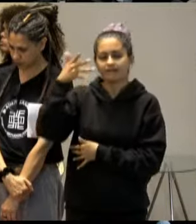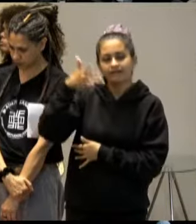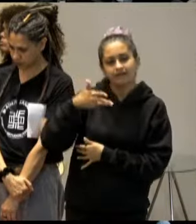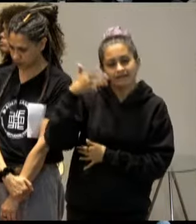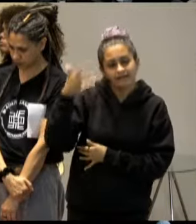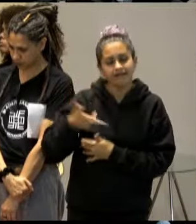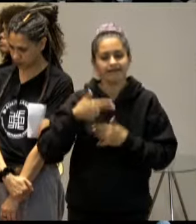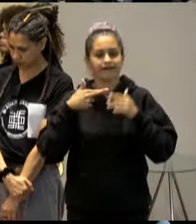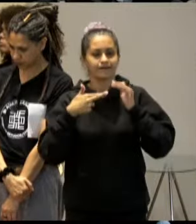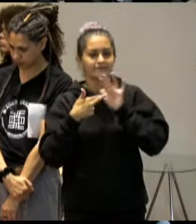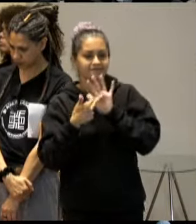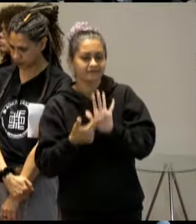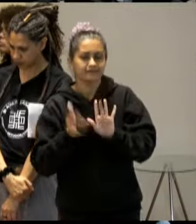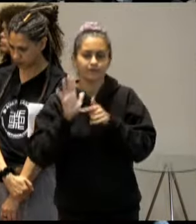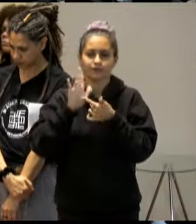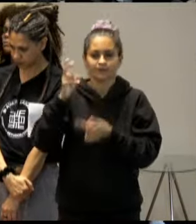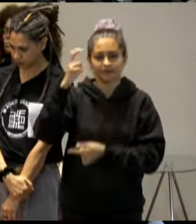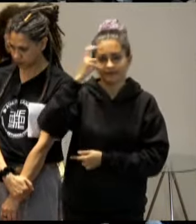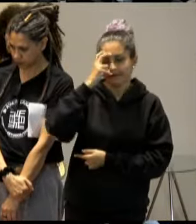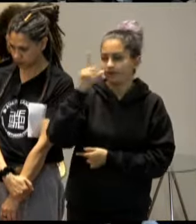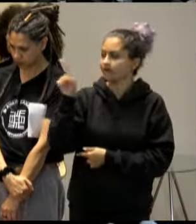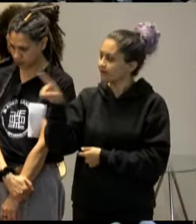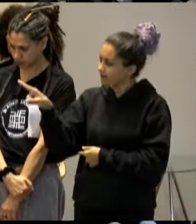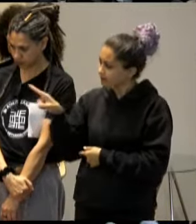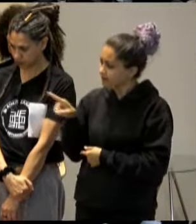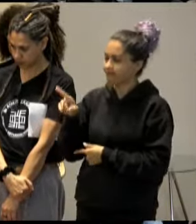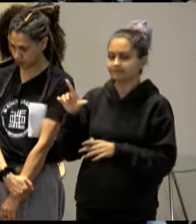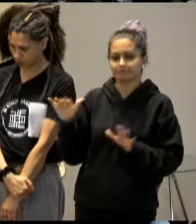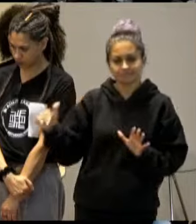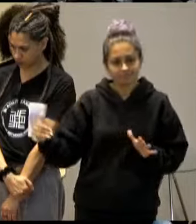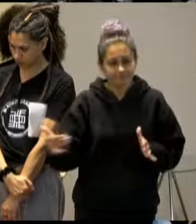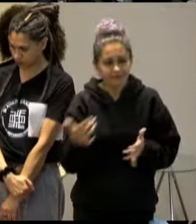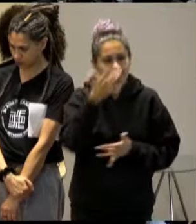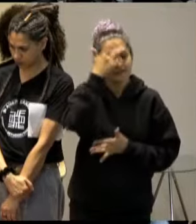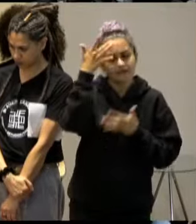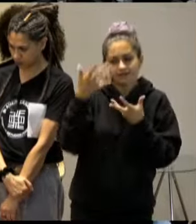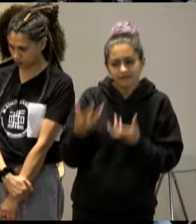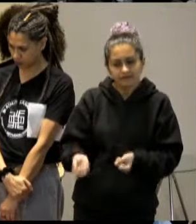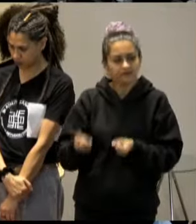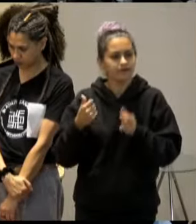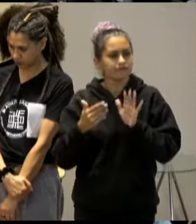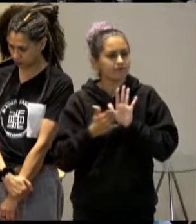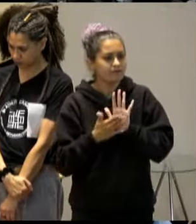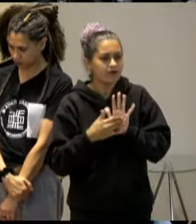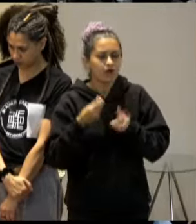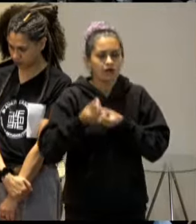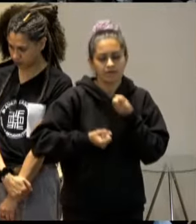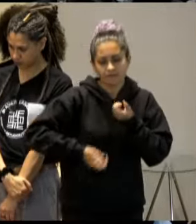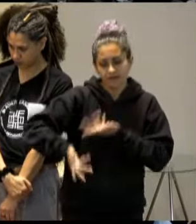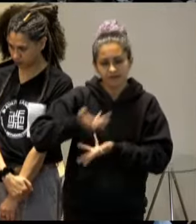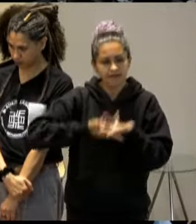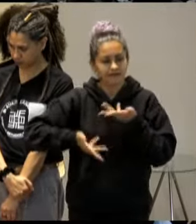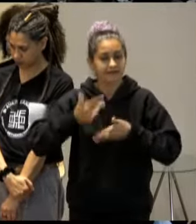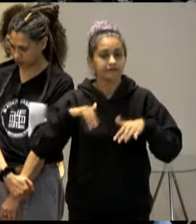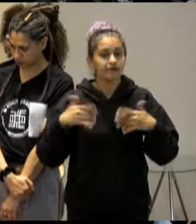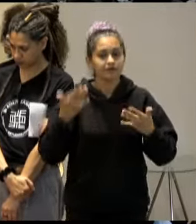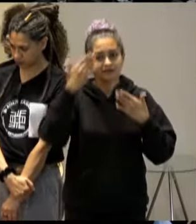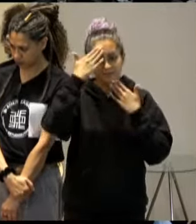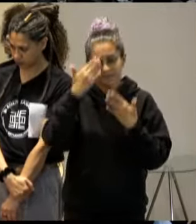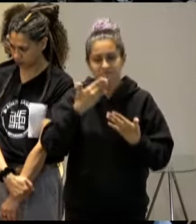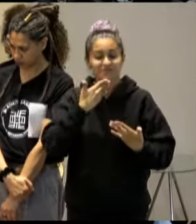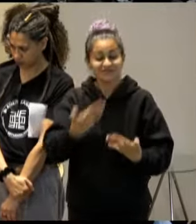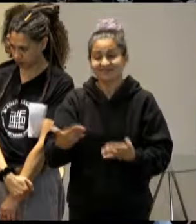cada apresentação cultural. Foi esse grupo aqui que acolheu as pessoas, que fizeram as partilhas. Então, queria pedir uma salva